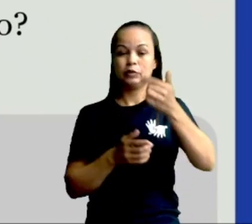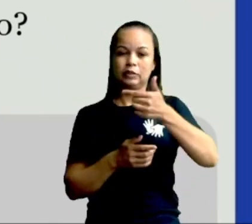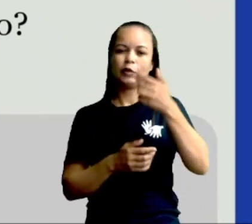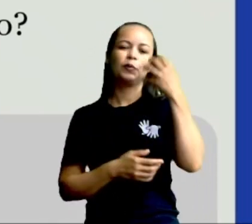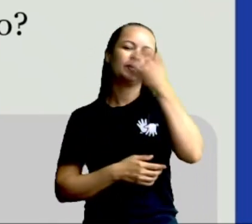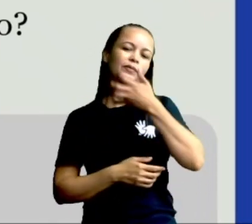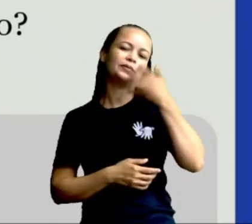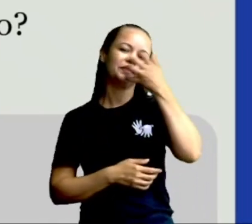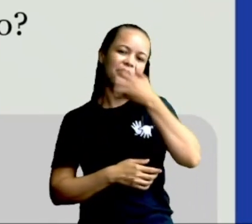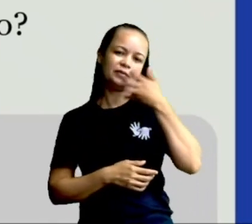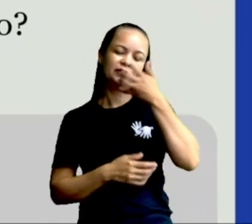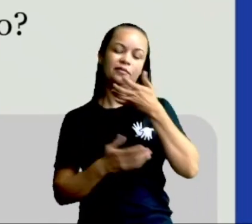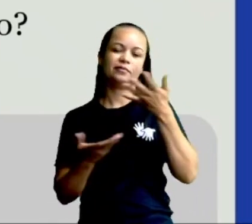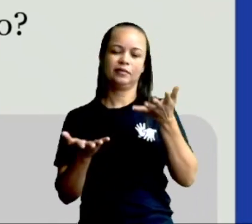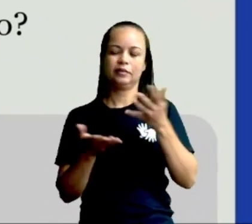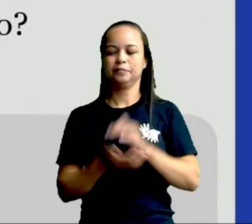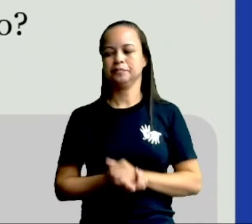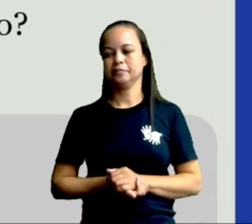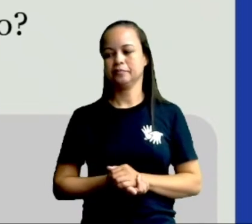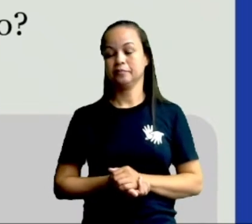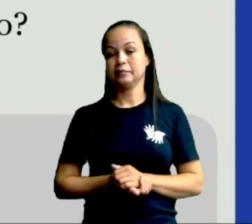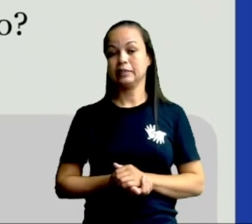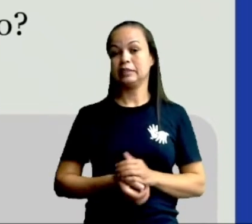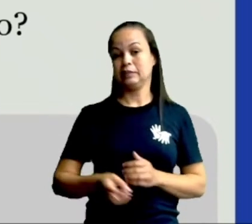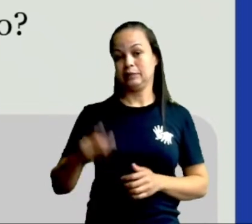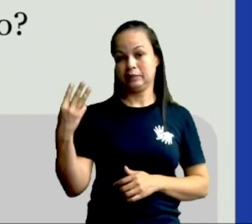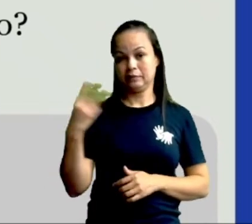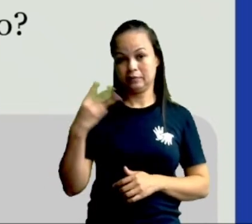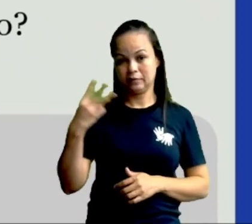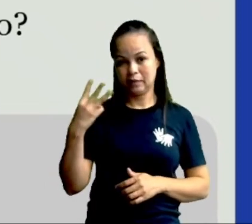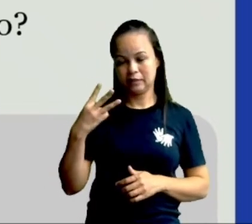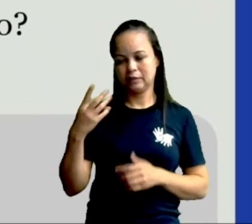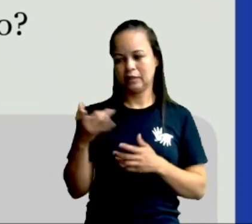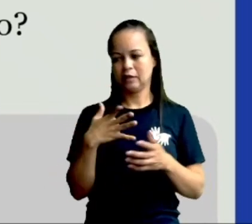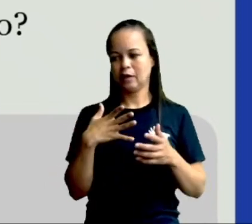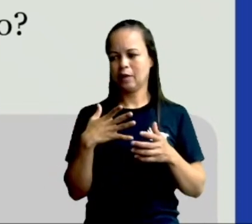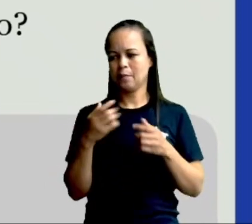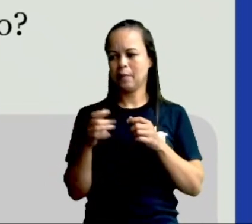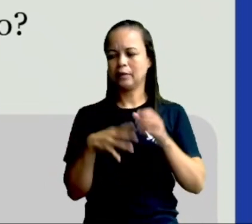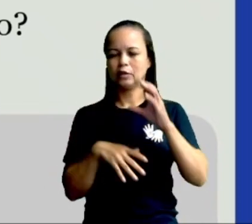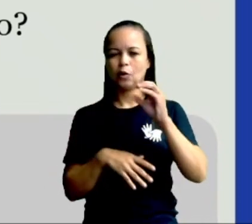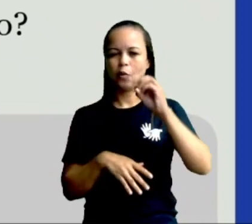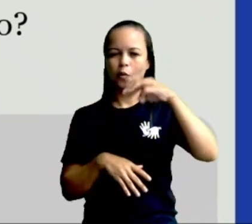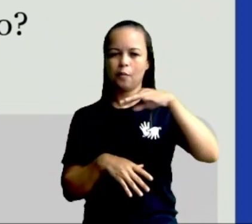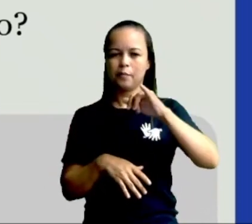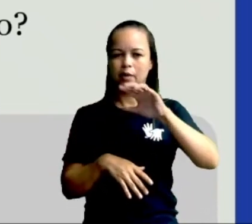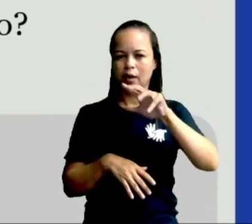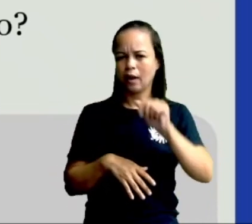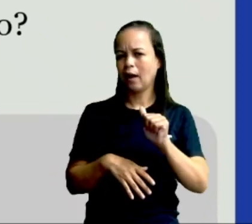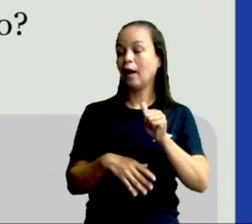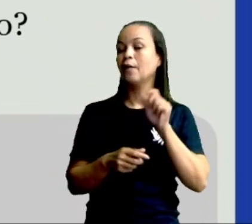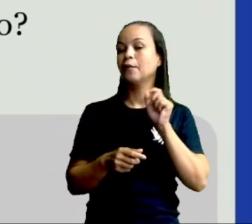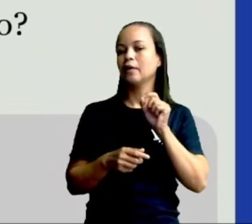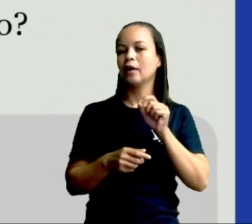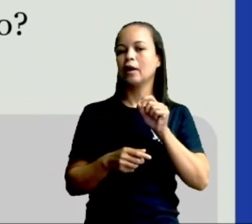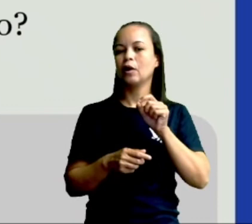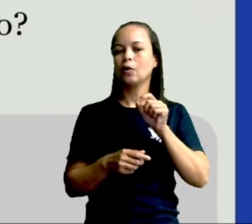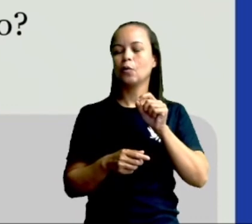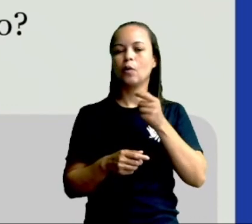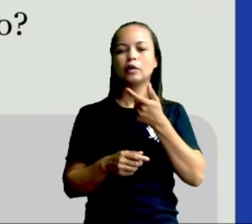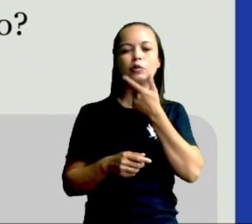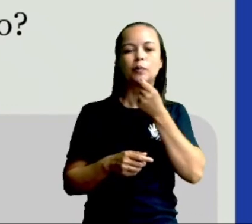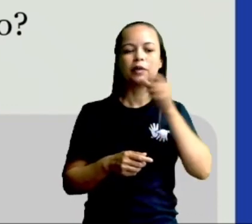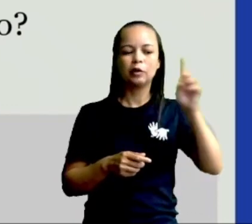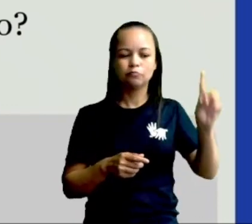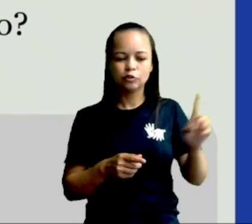cantando. Já no terceiro, onde é que está a parte cômica, gente? É quando ele chega para o